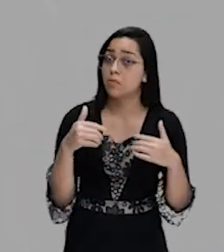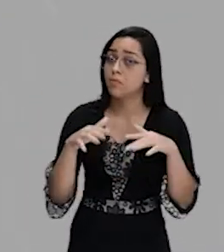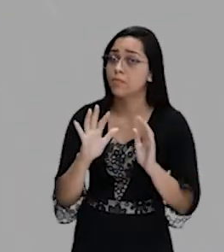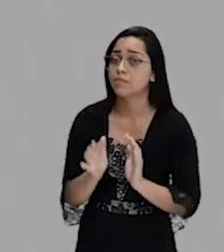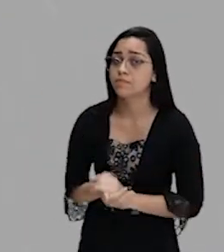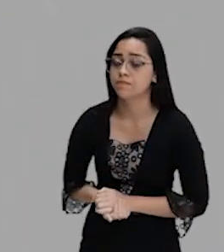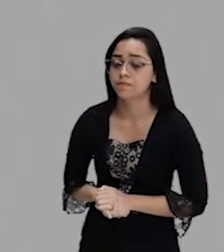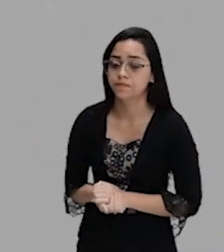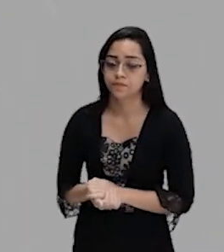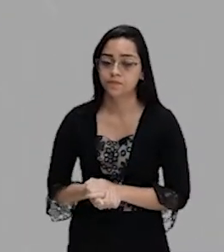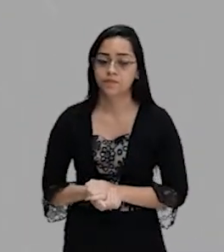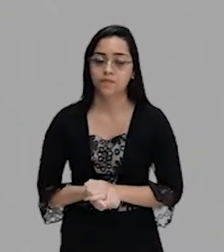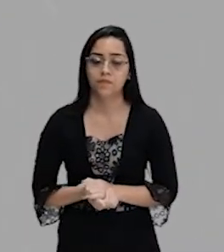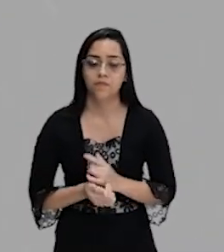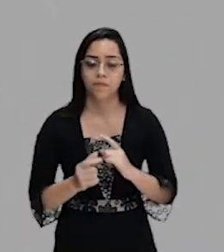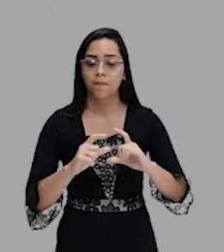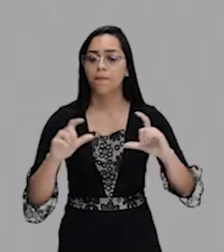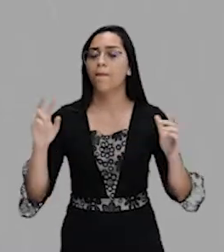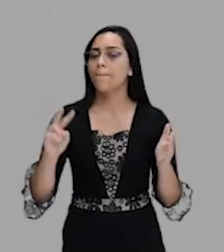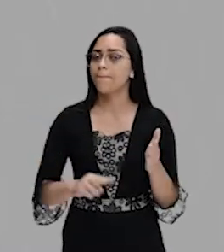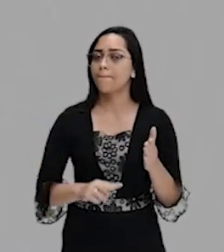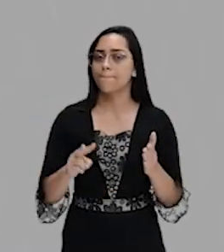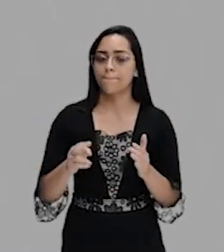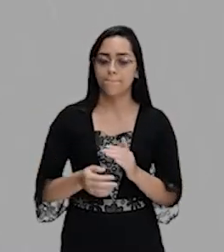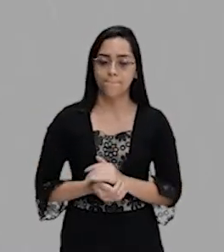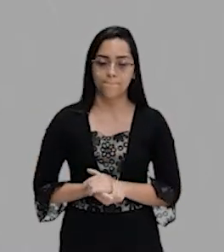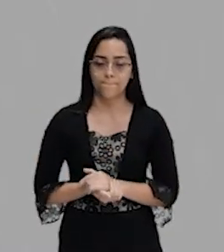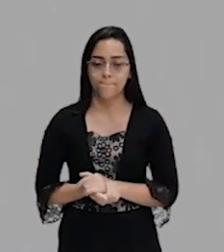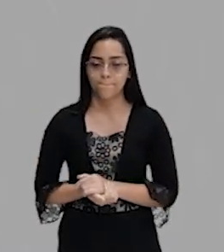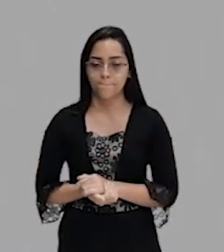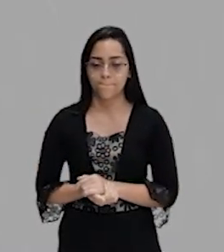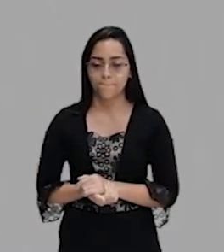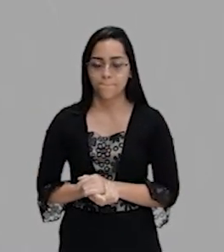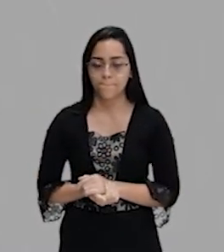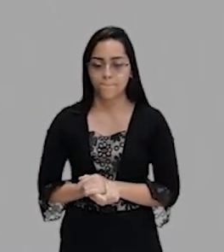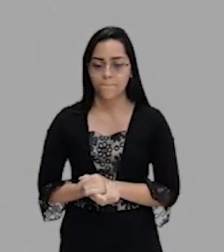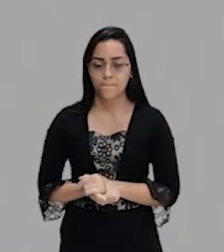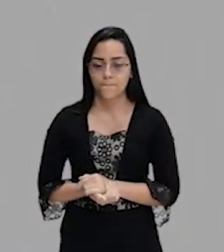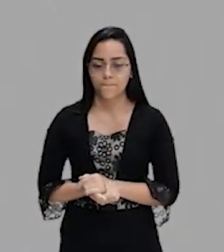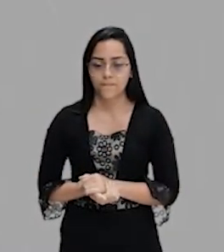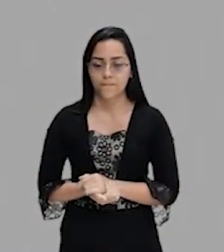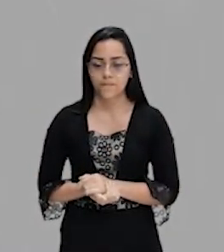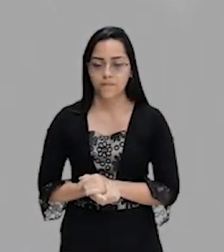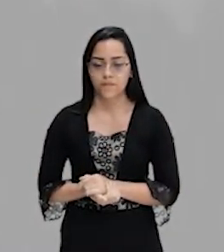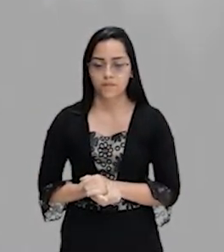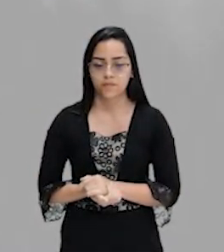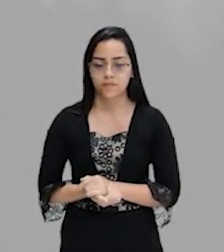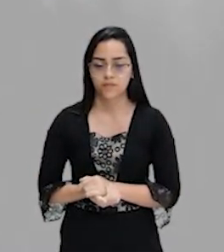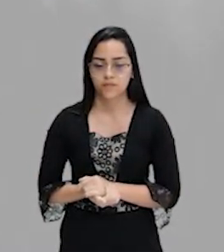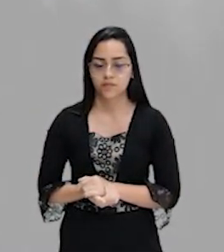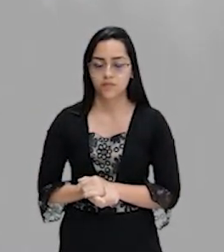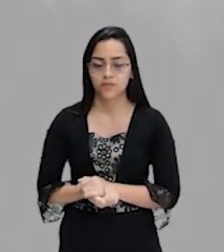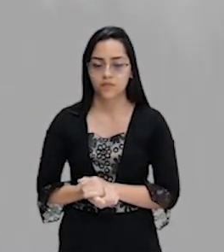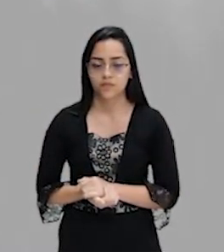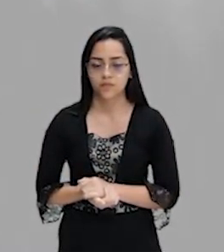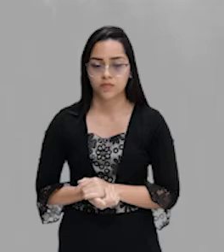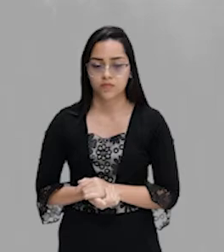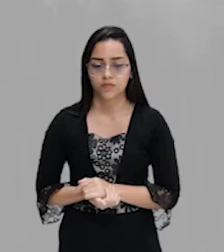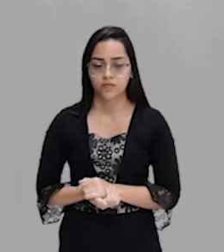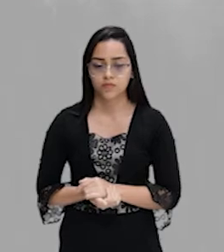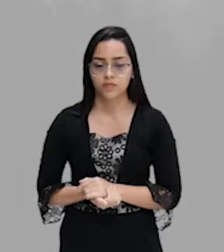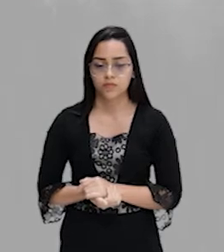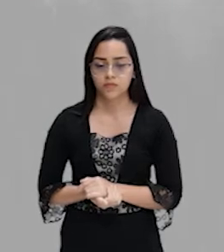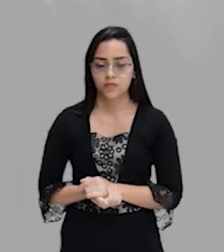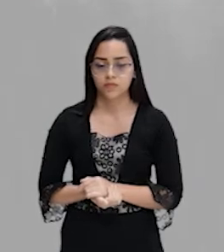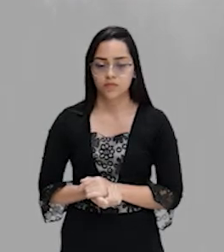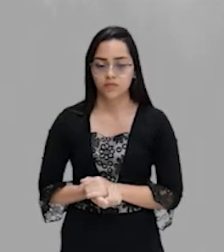vai. A superfície lunar é coberta por um solo de grãos finos, chamado